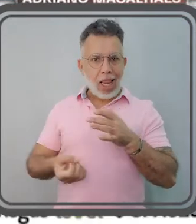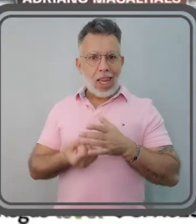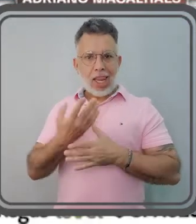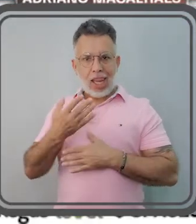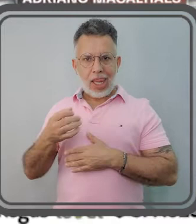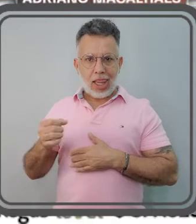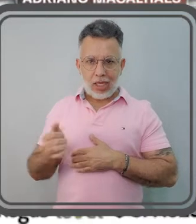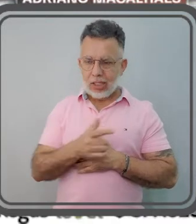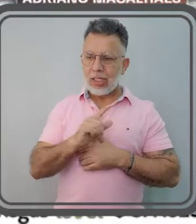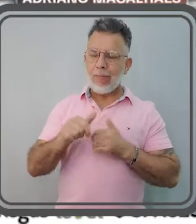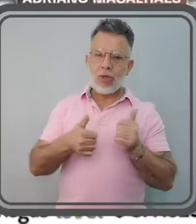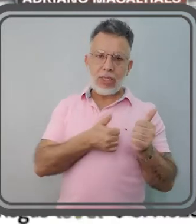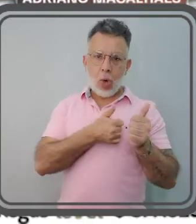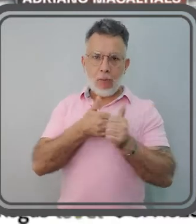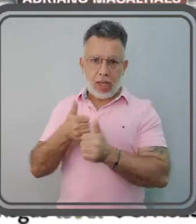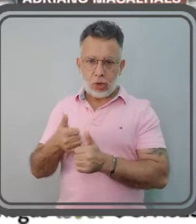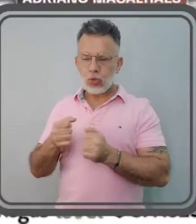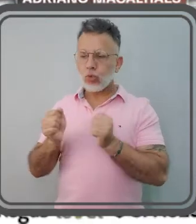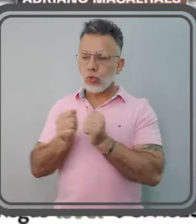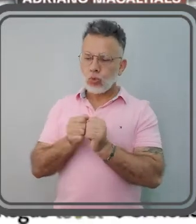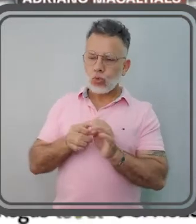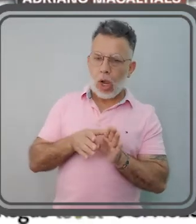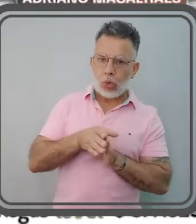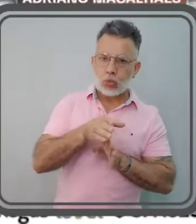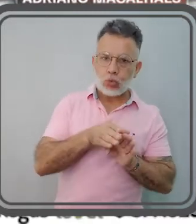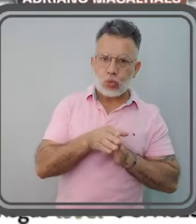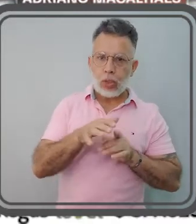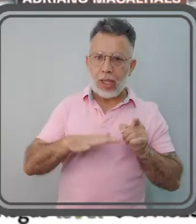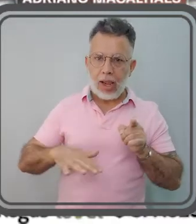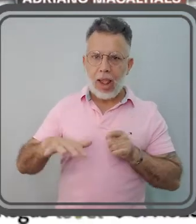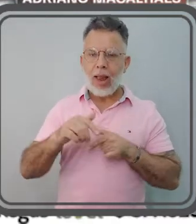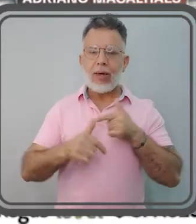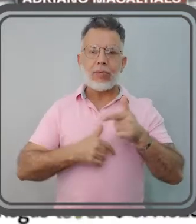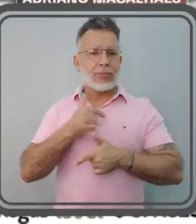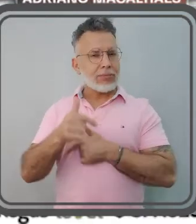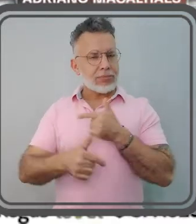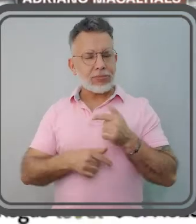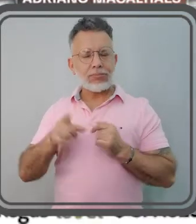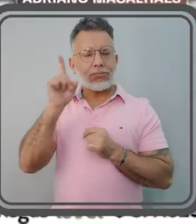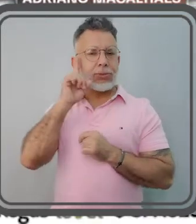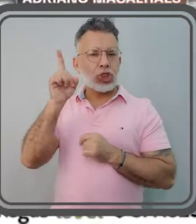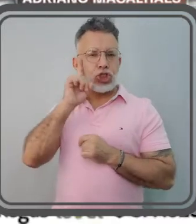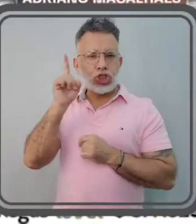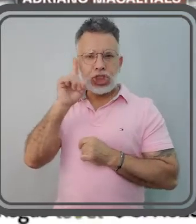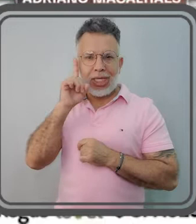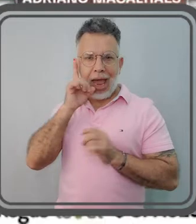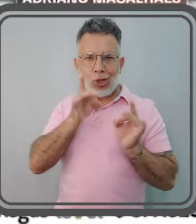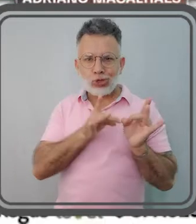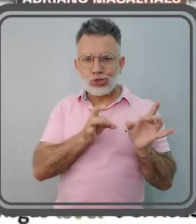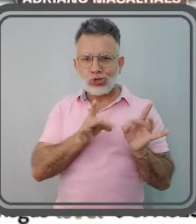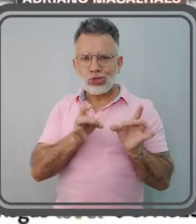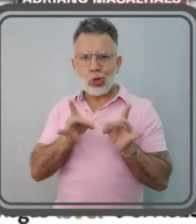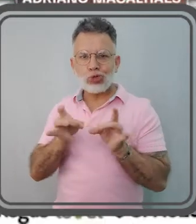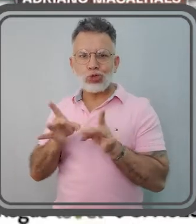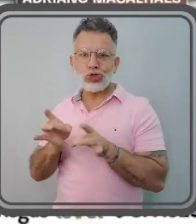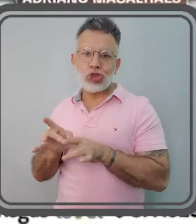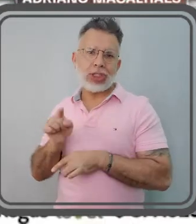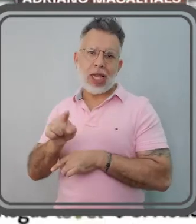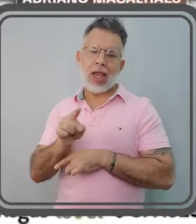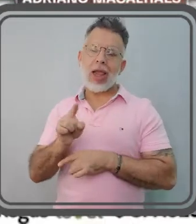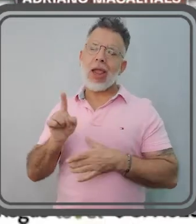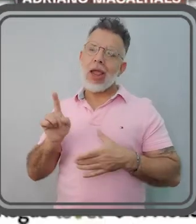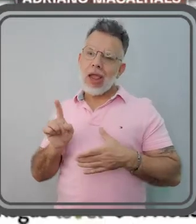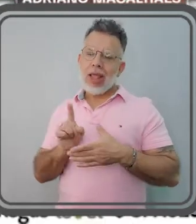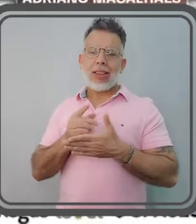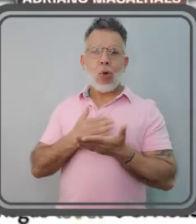trabalho da consultoria de campo é diário, né? São todos os dias ali o franqueado está conversando com a nossa equipe internamente.